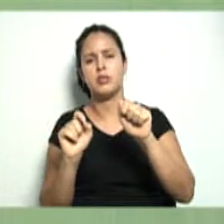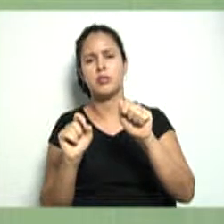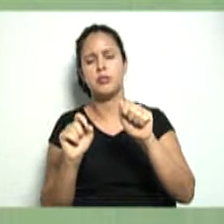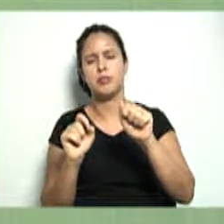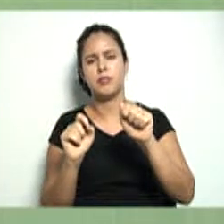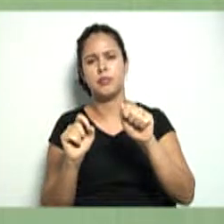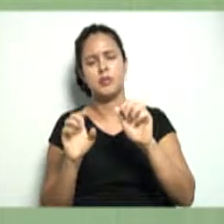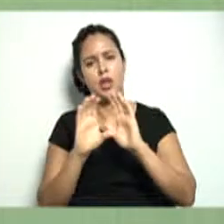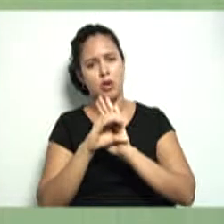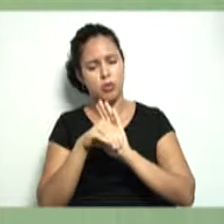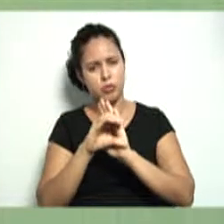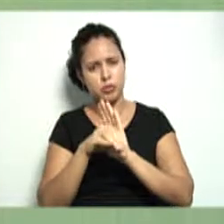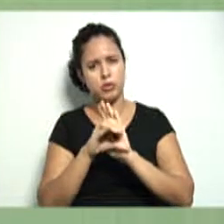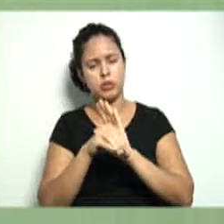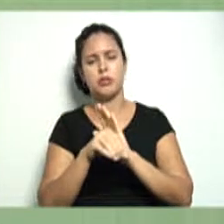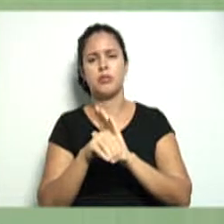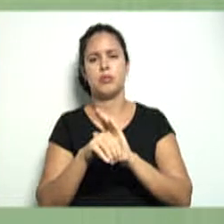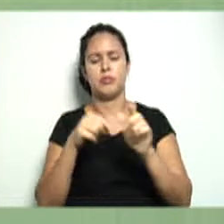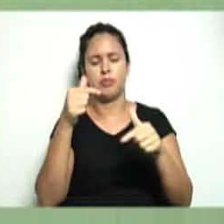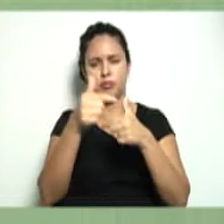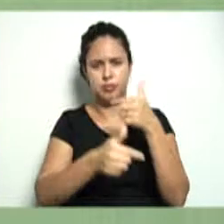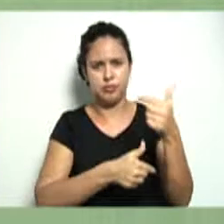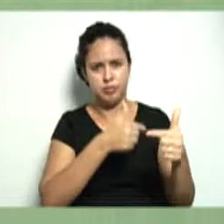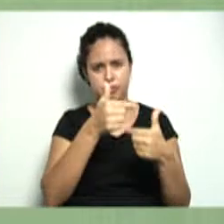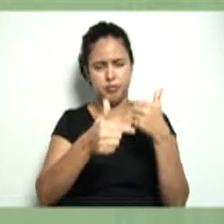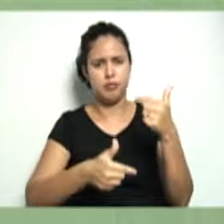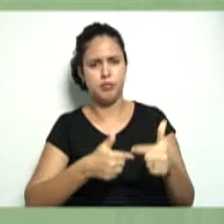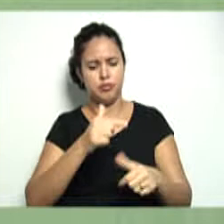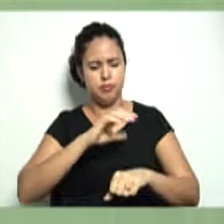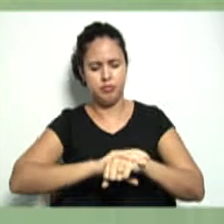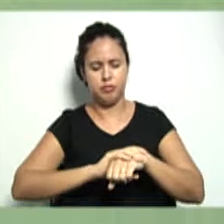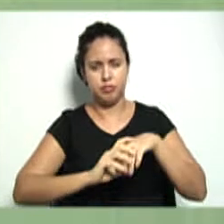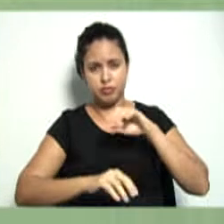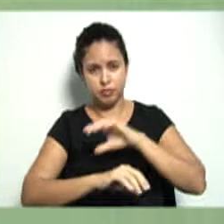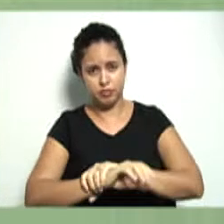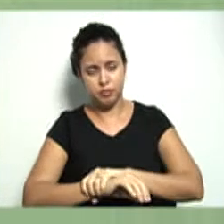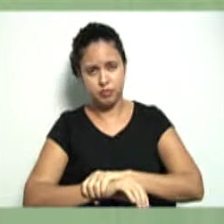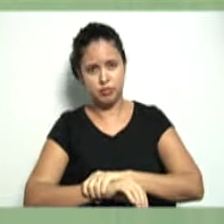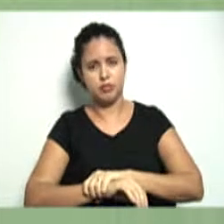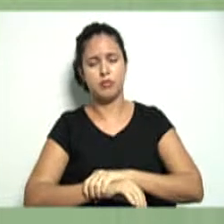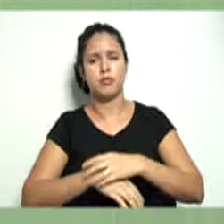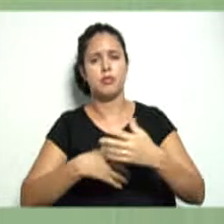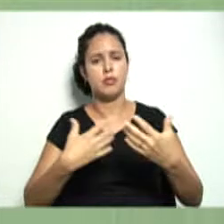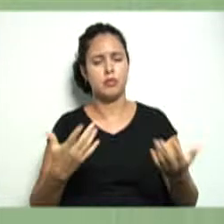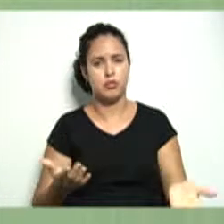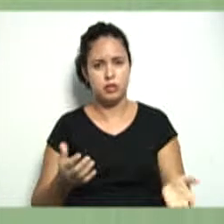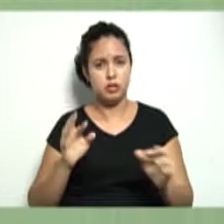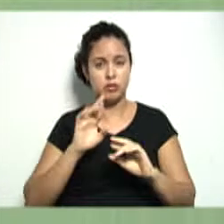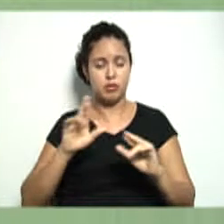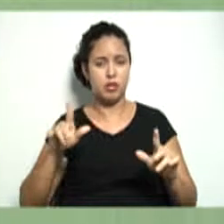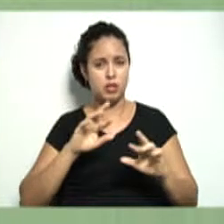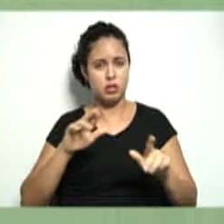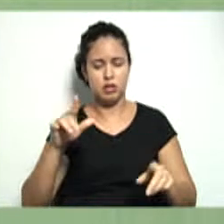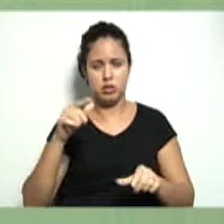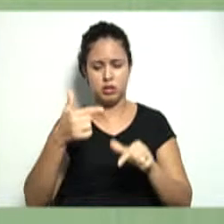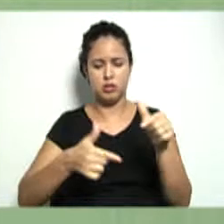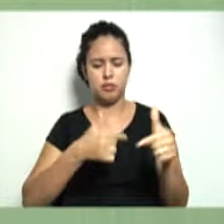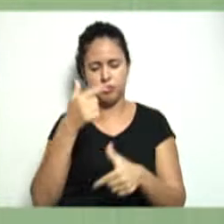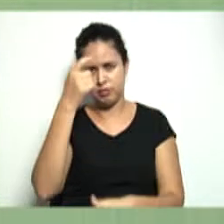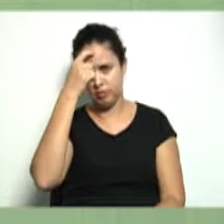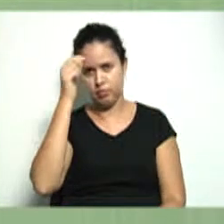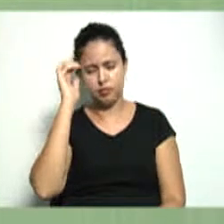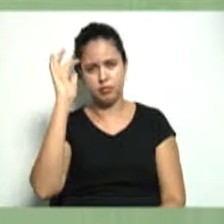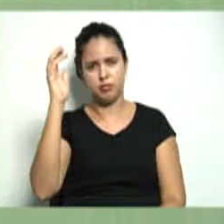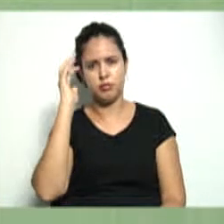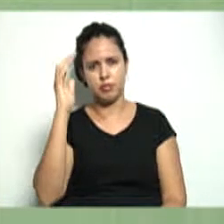ao conceito de trabalho manual, não é o conceito de trabalho intelectual,